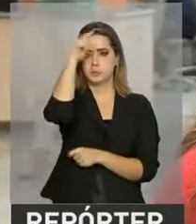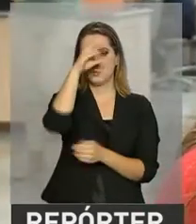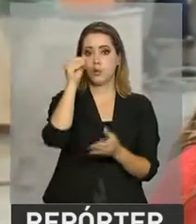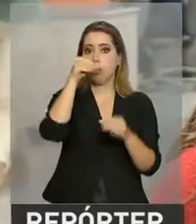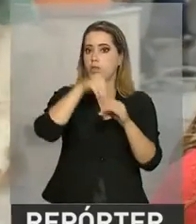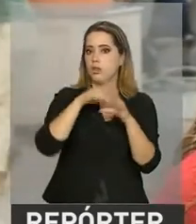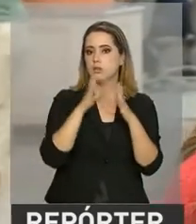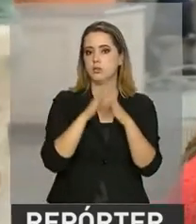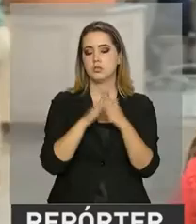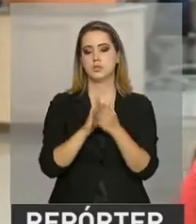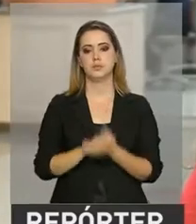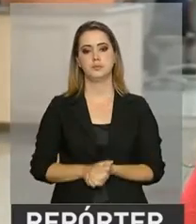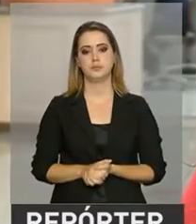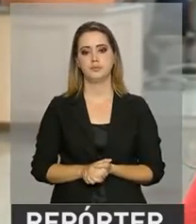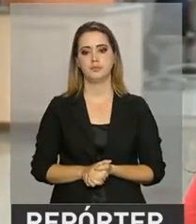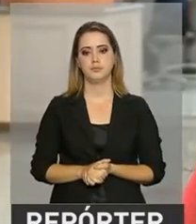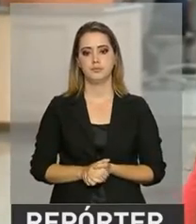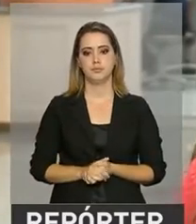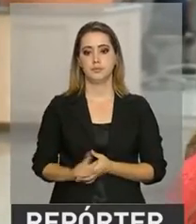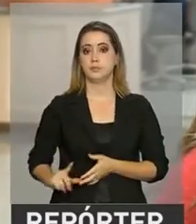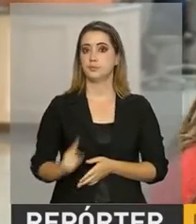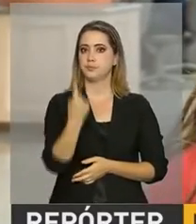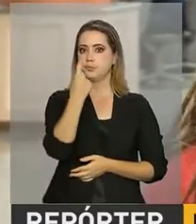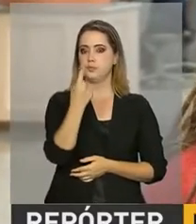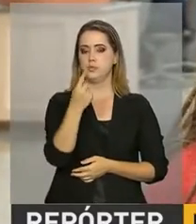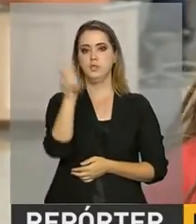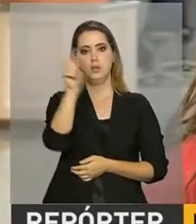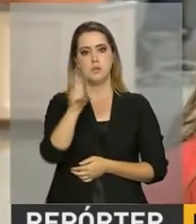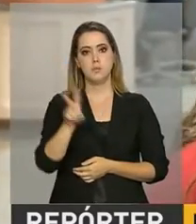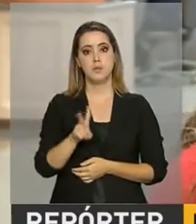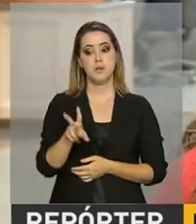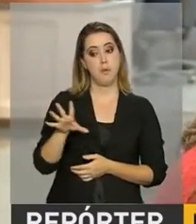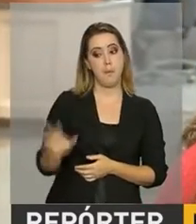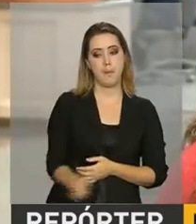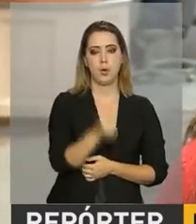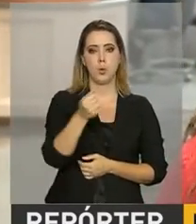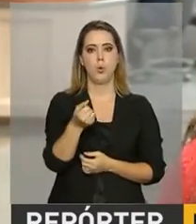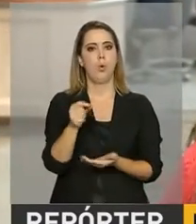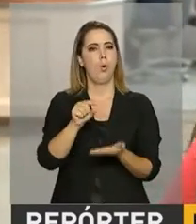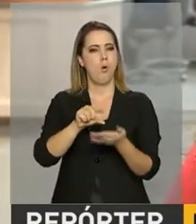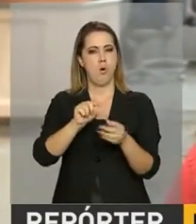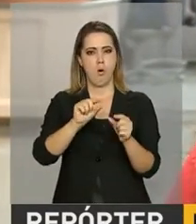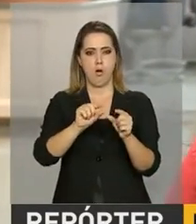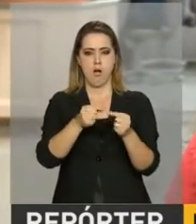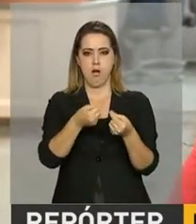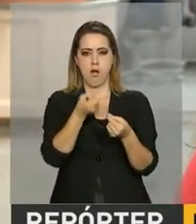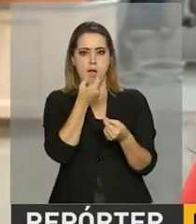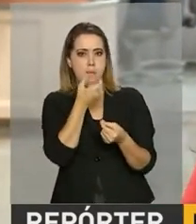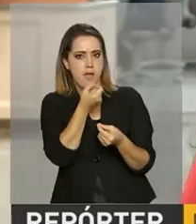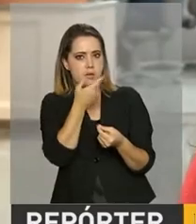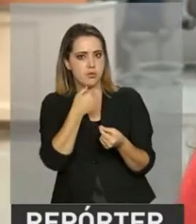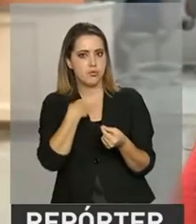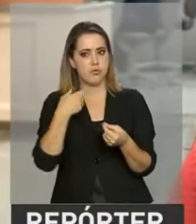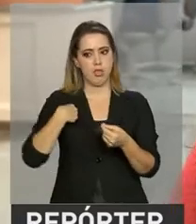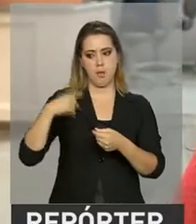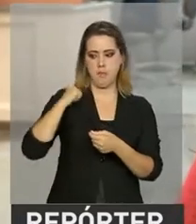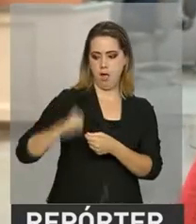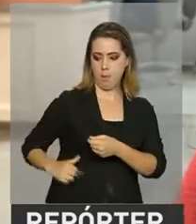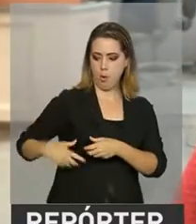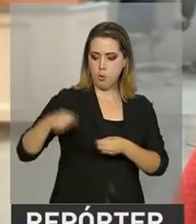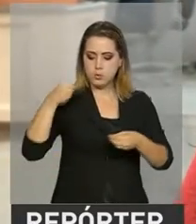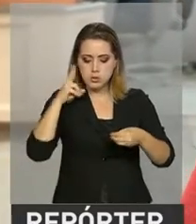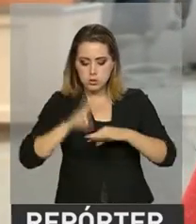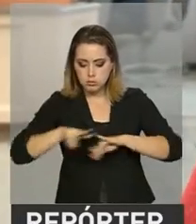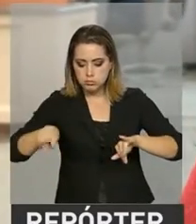A primeira vez foi em relação aos comprimidos que ele pegou da minha bolsa no momento de descuido meu, que eu abri